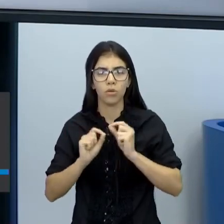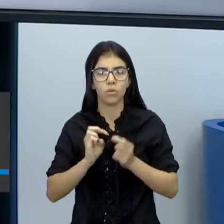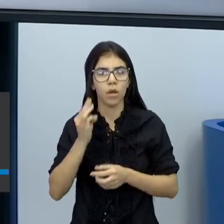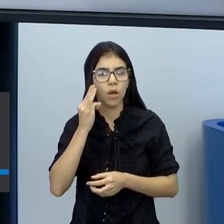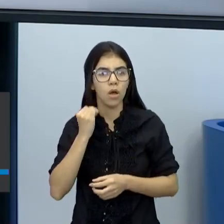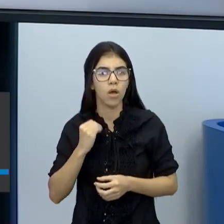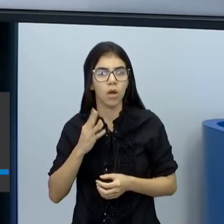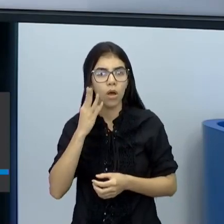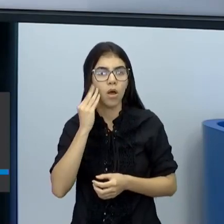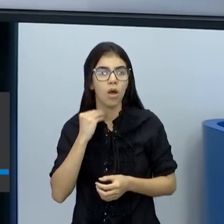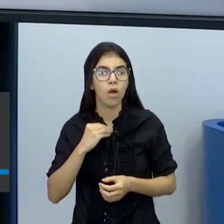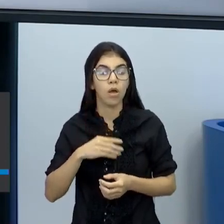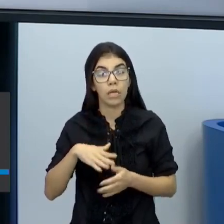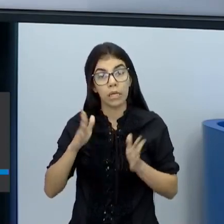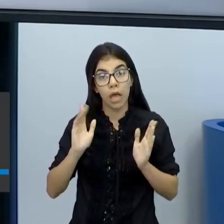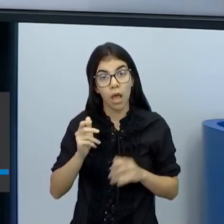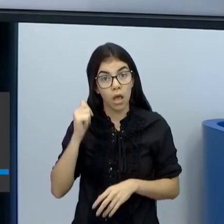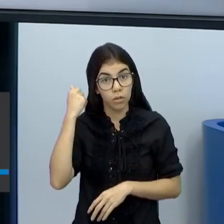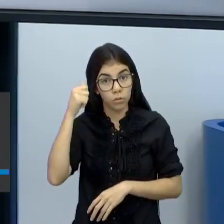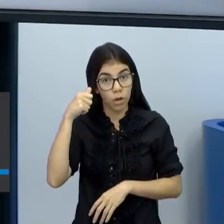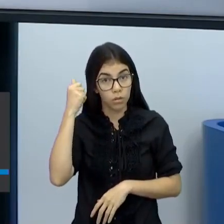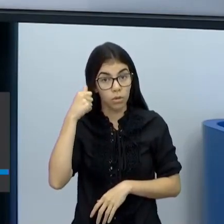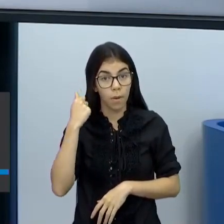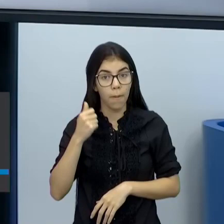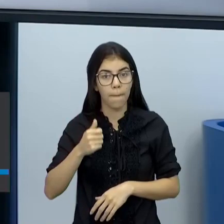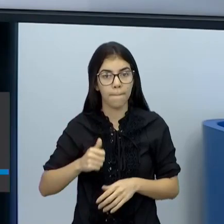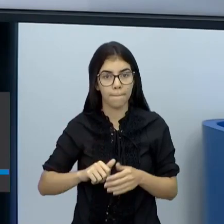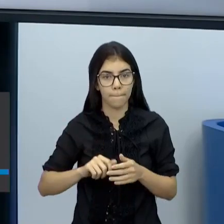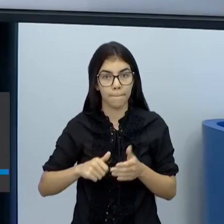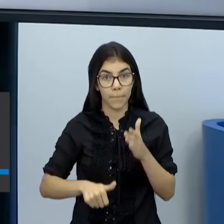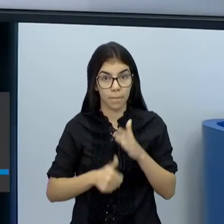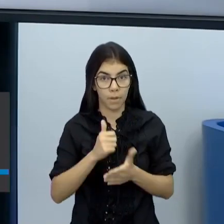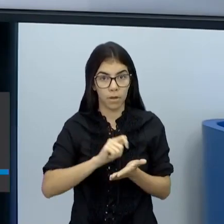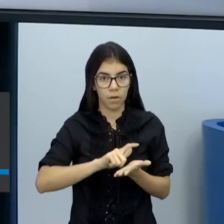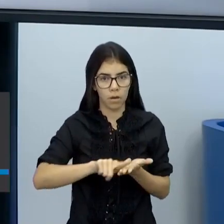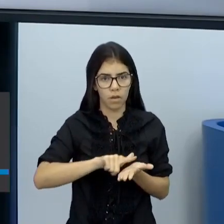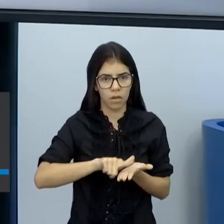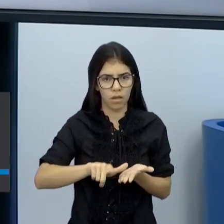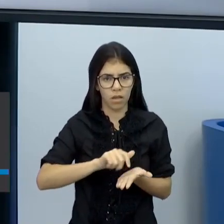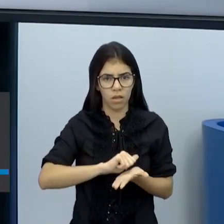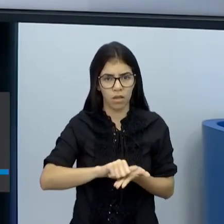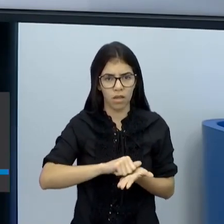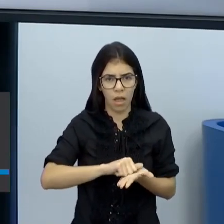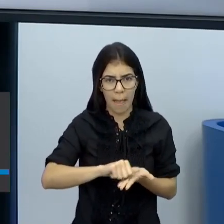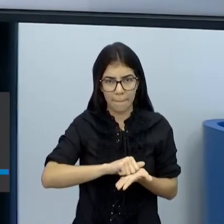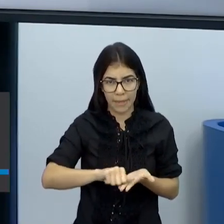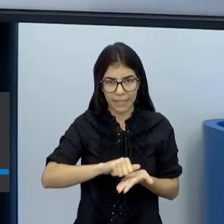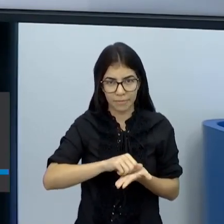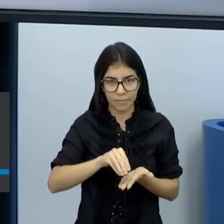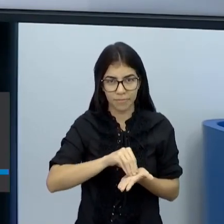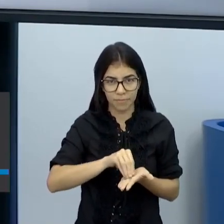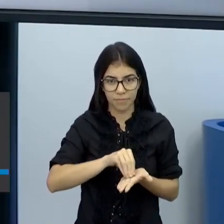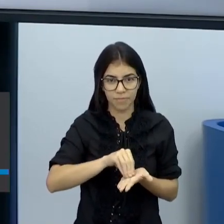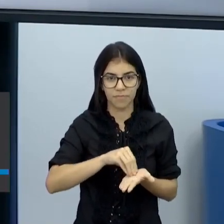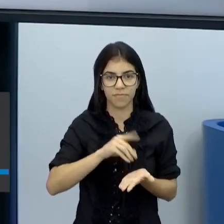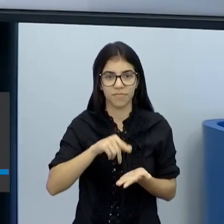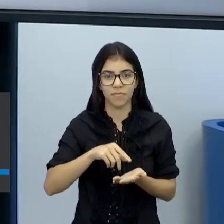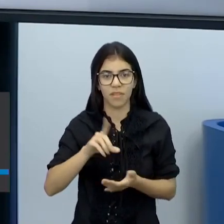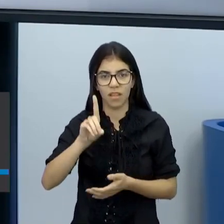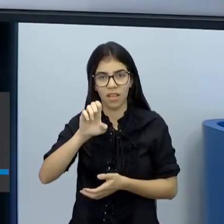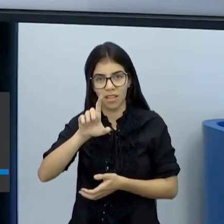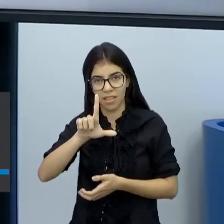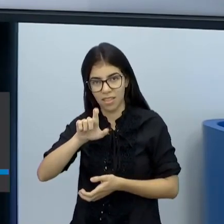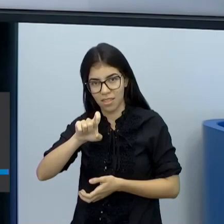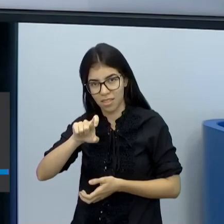no caso, no ator. Então, a gente vai primeiro apagar o gato. Osmar, você tem ideia de como apaga o gato? Ah, dá um del aí. É,